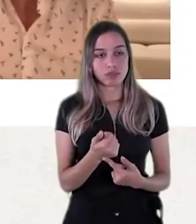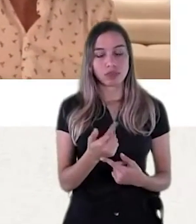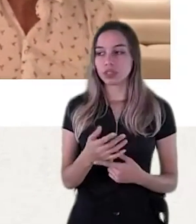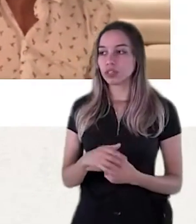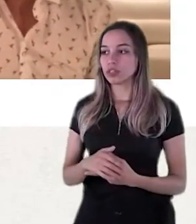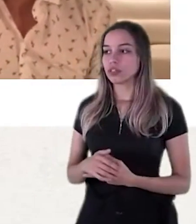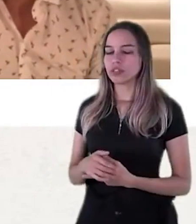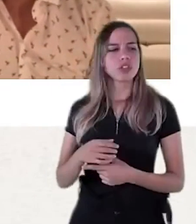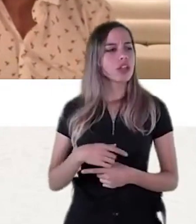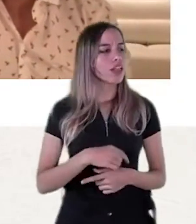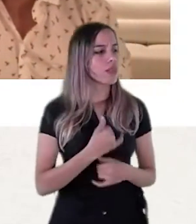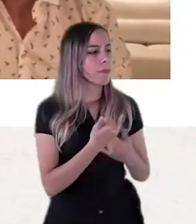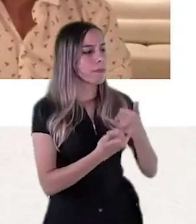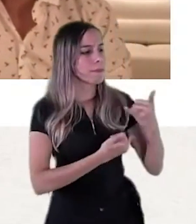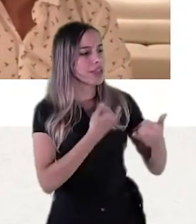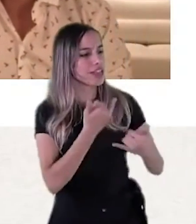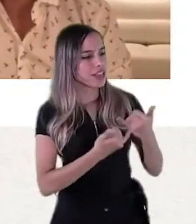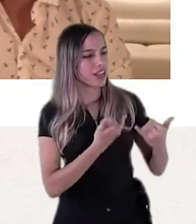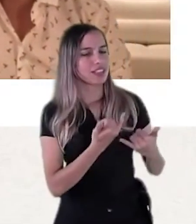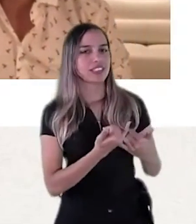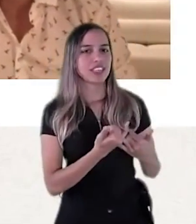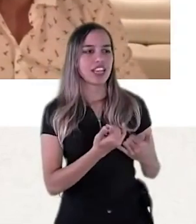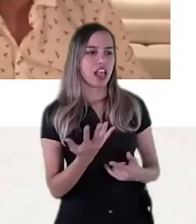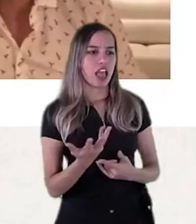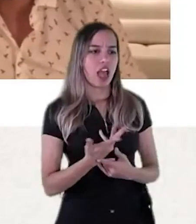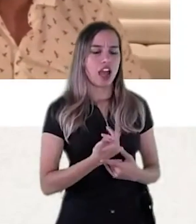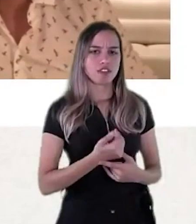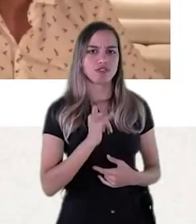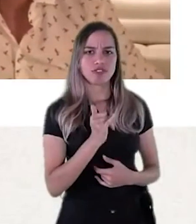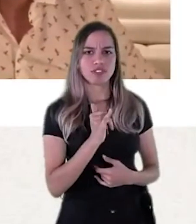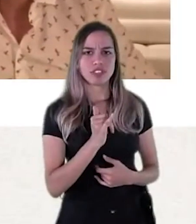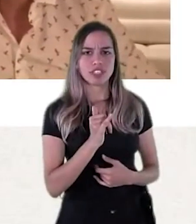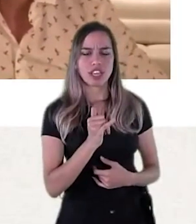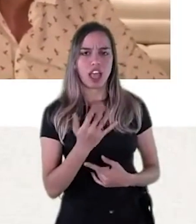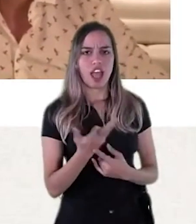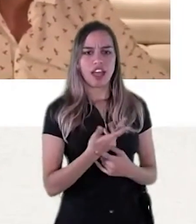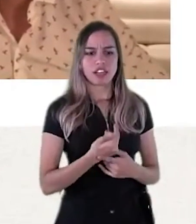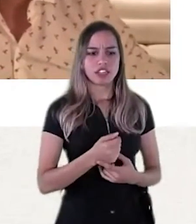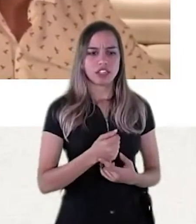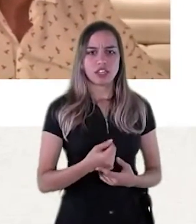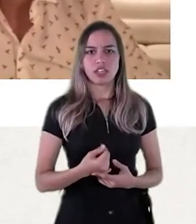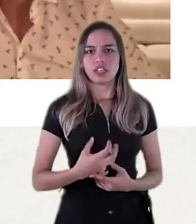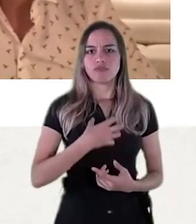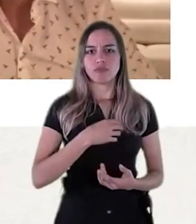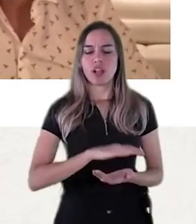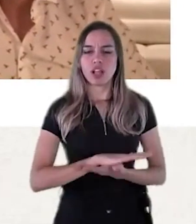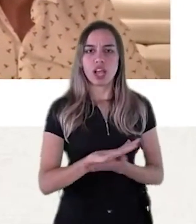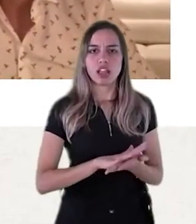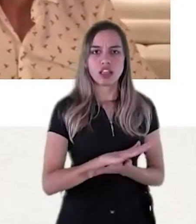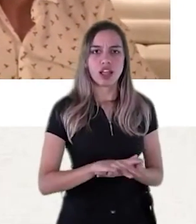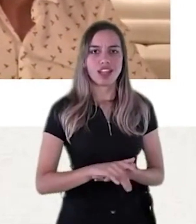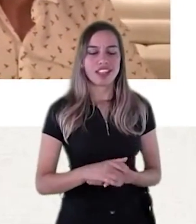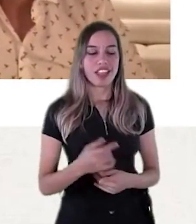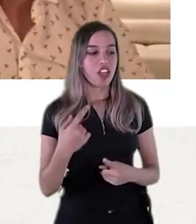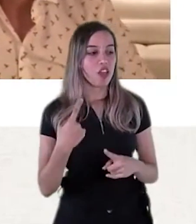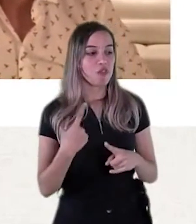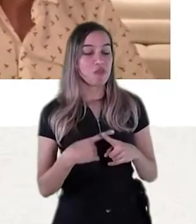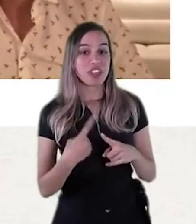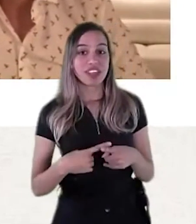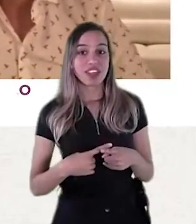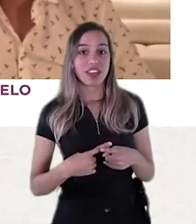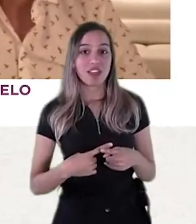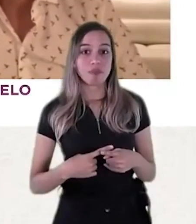pouquinho, essa brincadeira que eu fiz sobre arte não servir para nada, é um delírio do desfrute que eu tenho na minha vida de felicidade